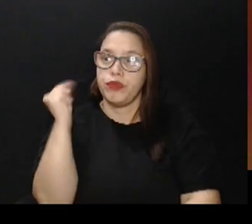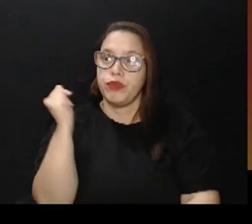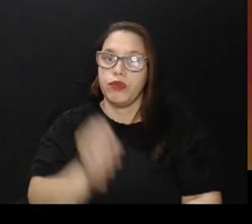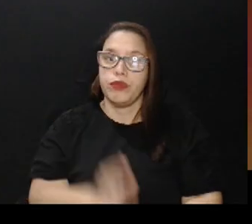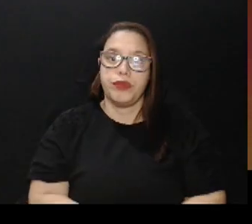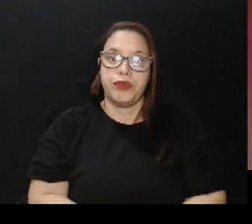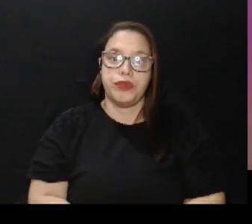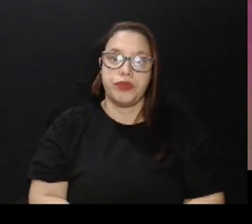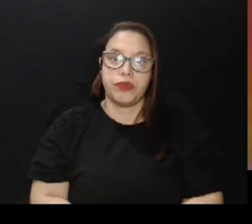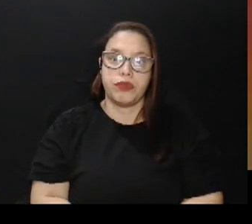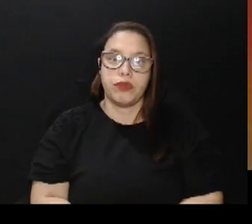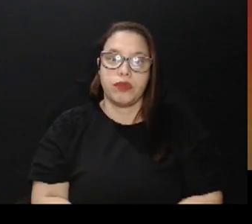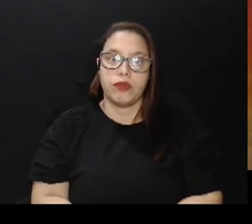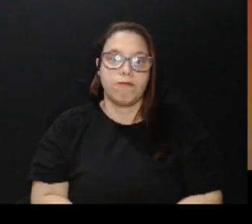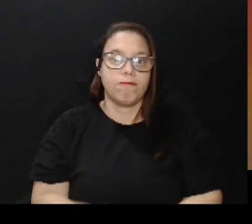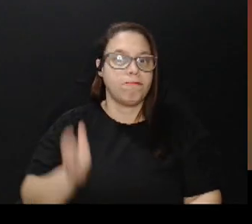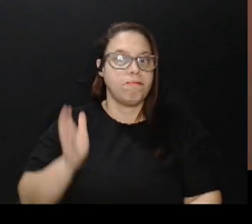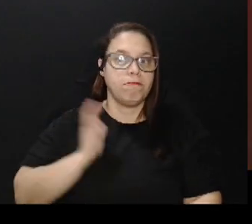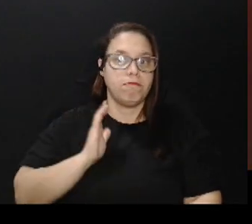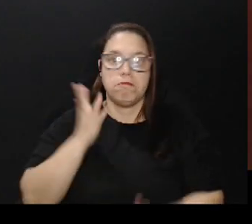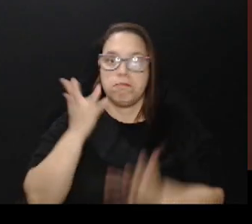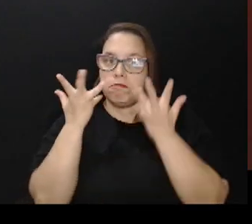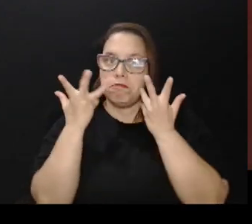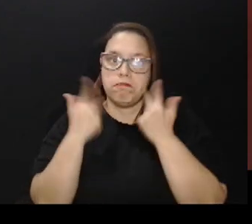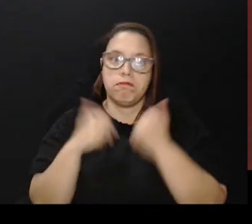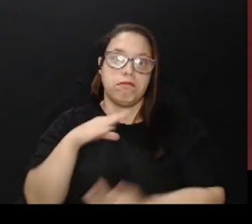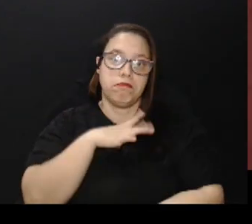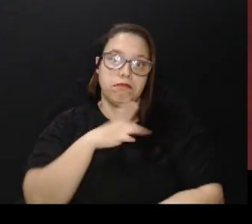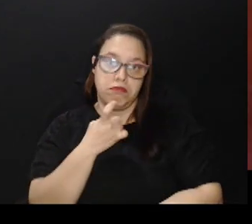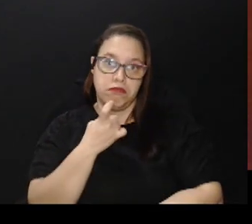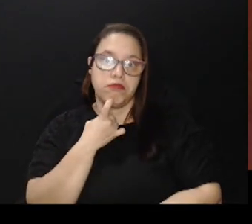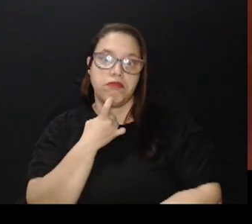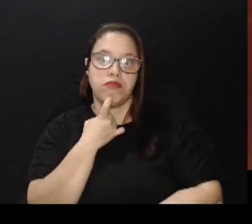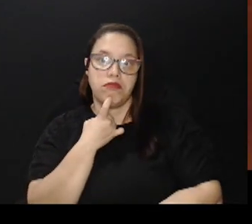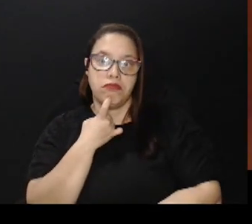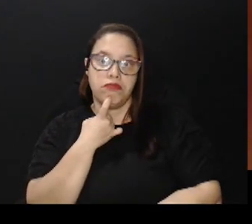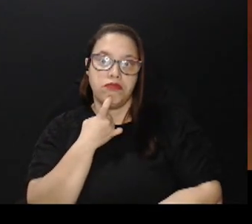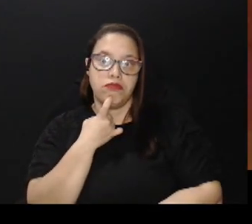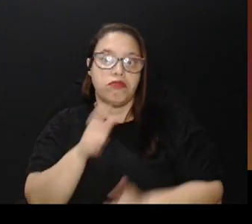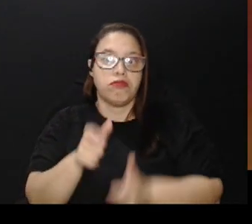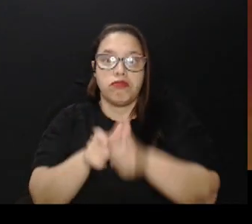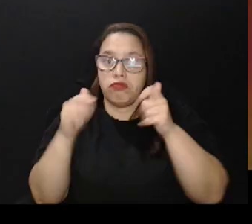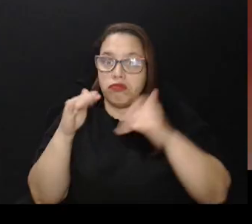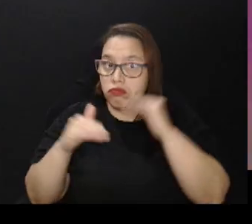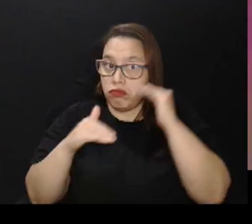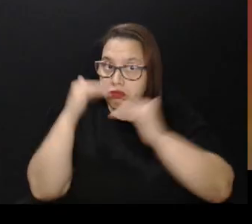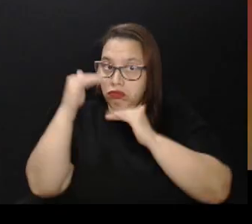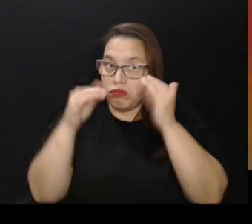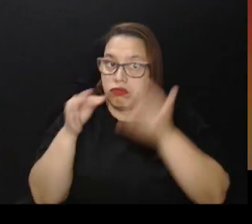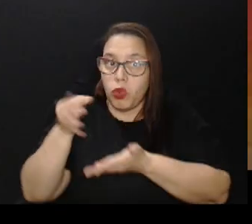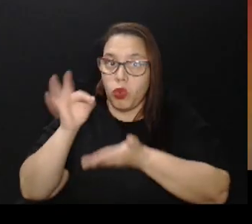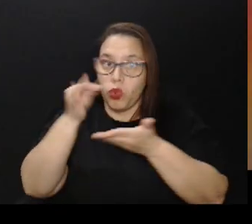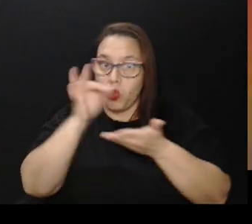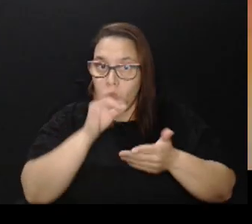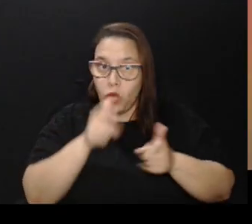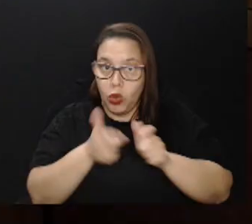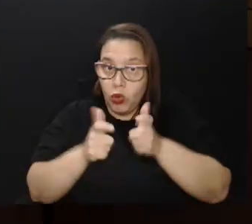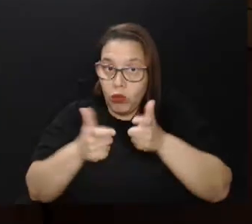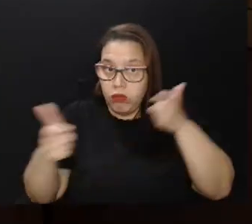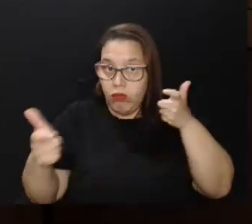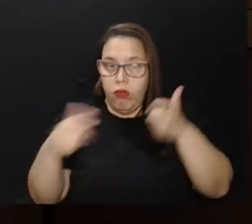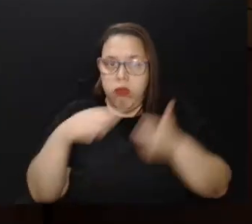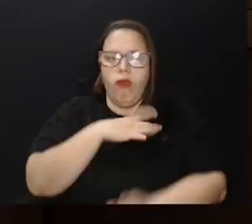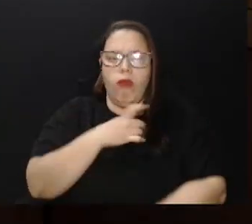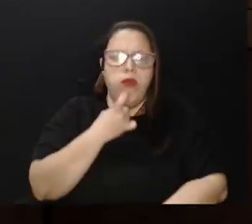enriqueceu naturalmente a cidade, que foi um polo de desenvolvimento cafeeiro, não é? Campinas começou a produzir